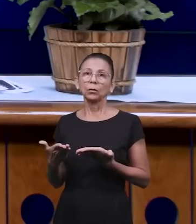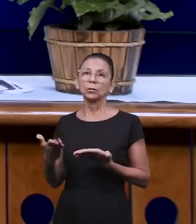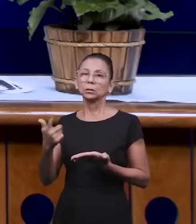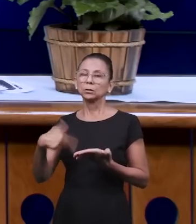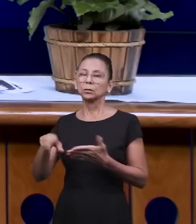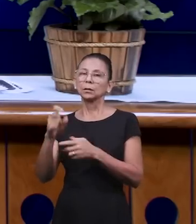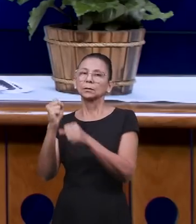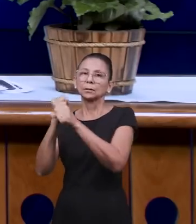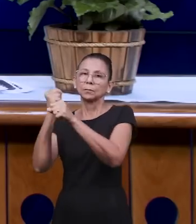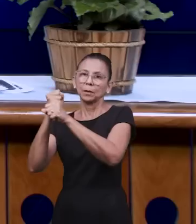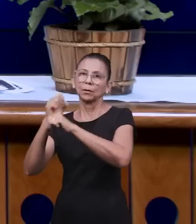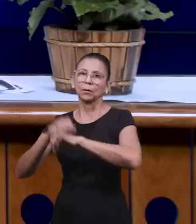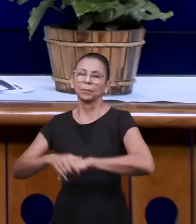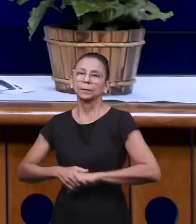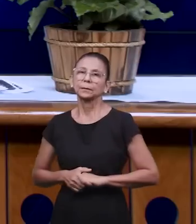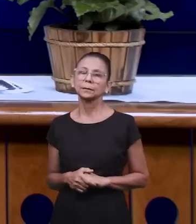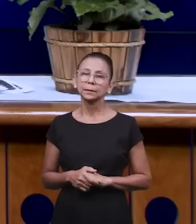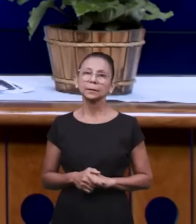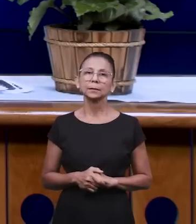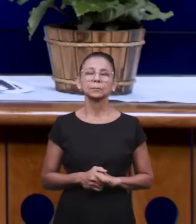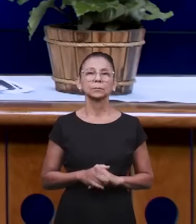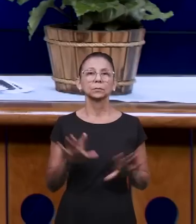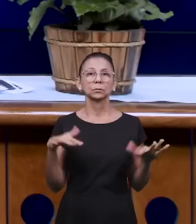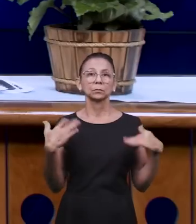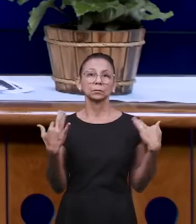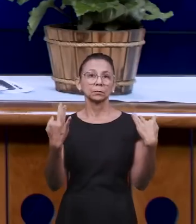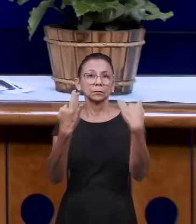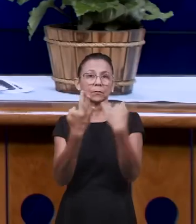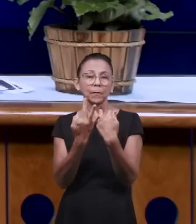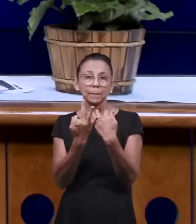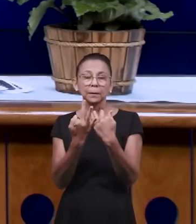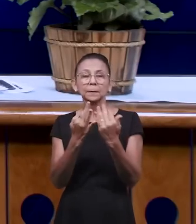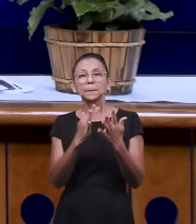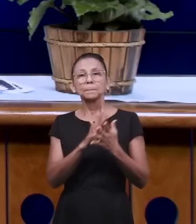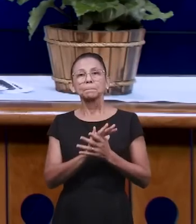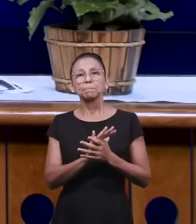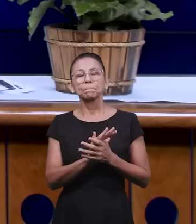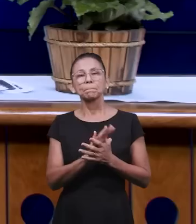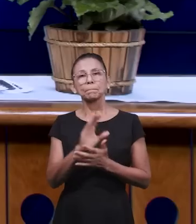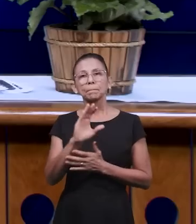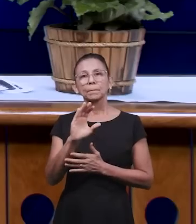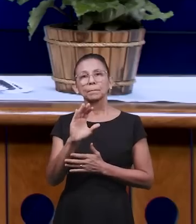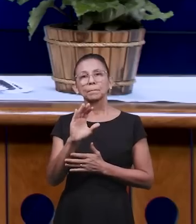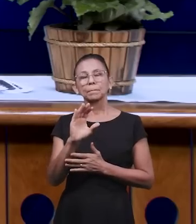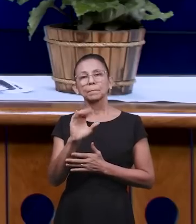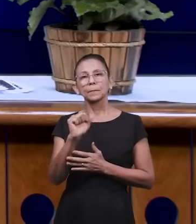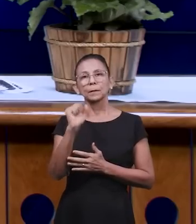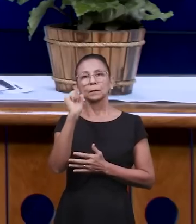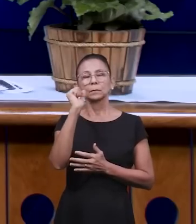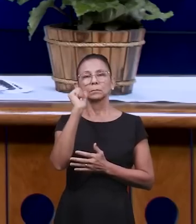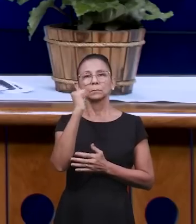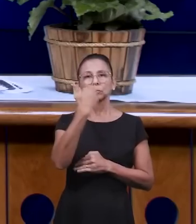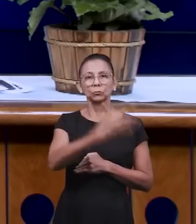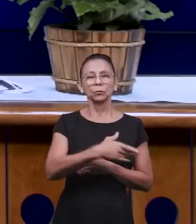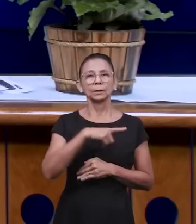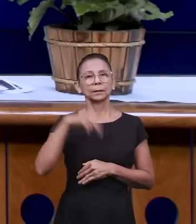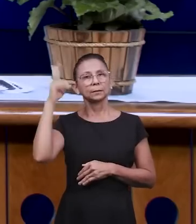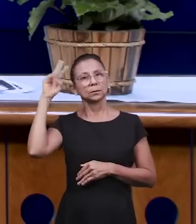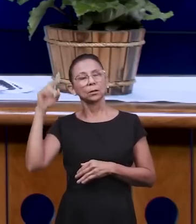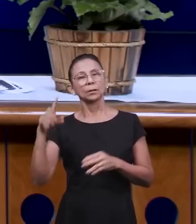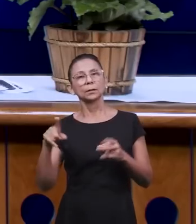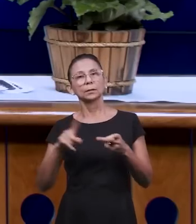dilacerado, homens sem suas mulheres, que morreram nas câmaras de extermínio, mulheres sem os maridos, pai sem filho, filho